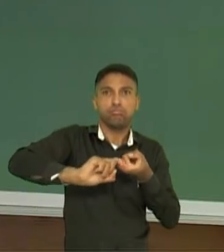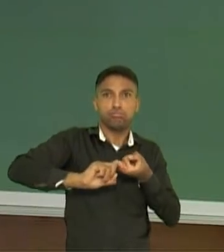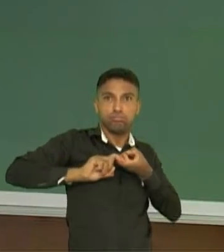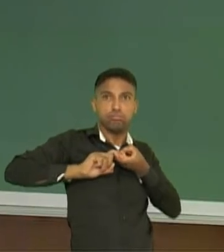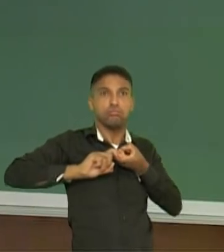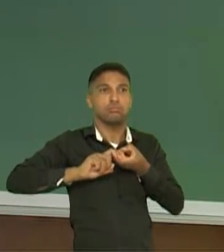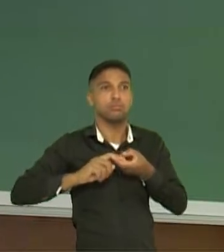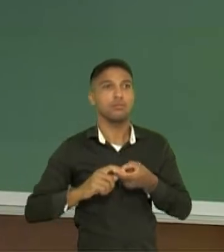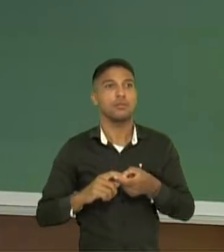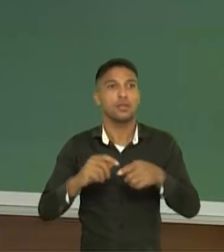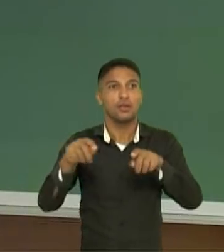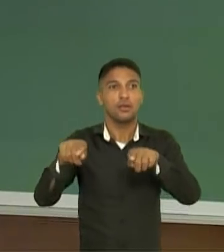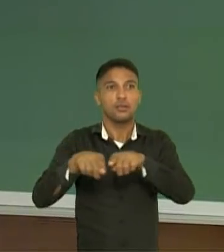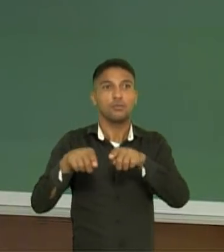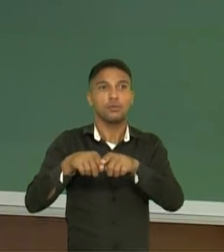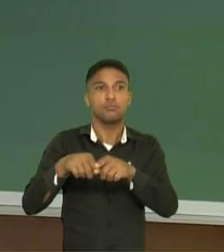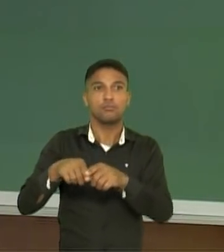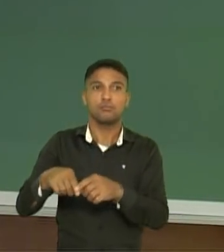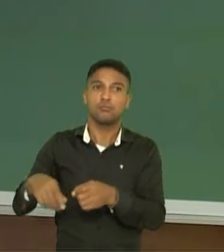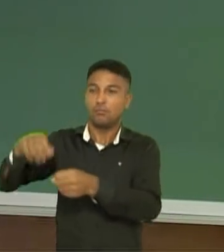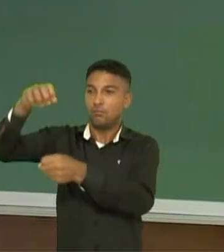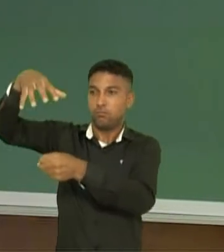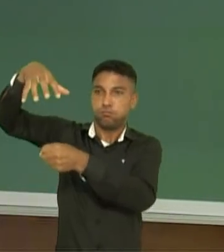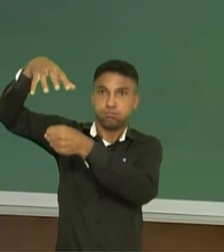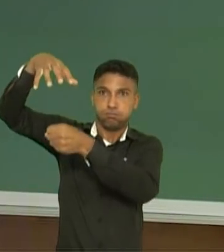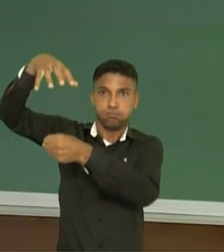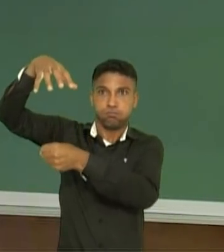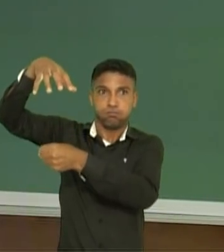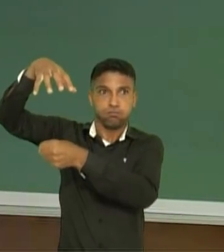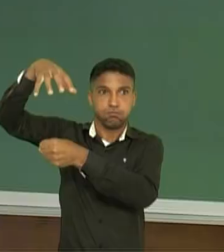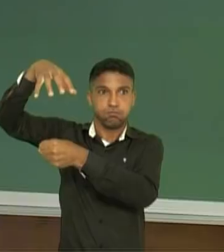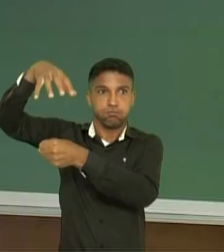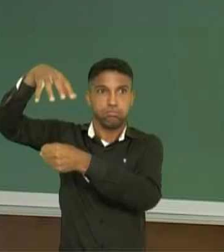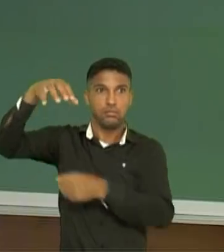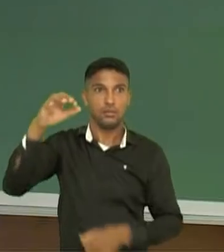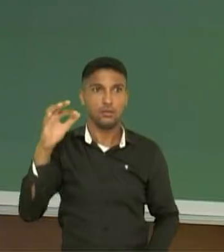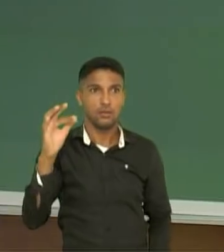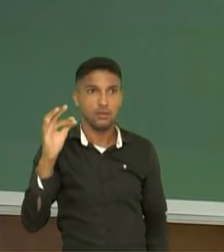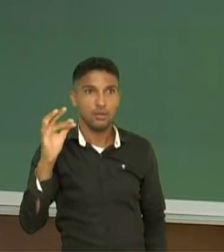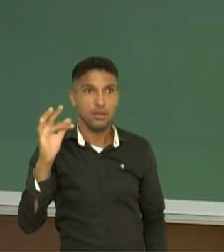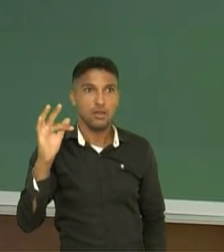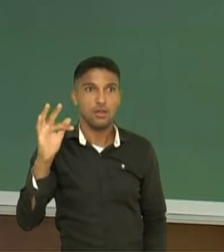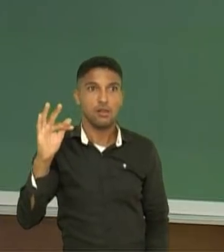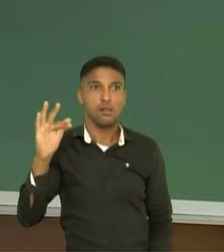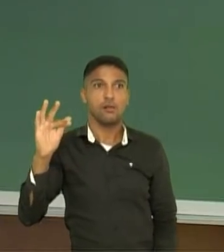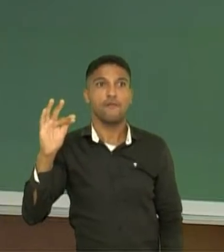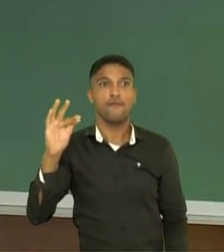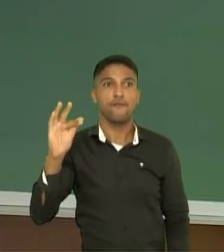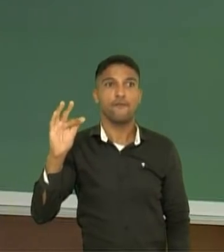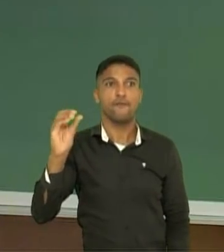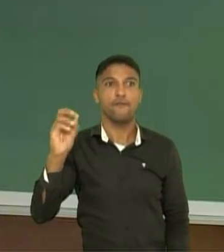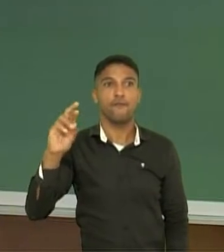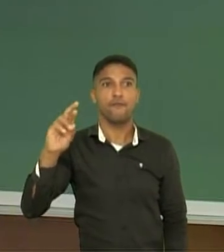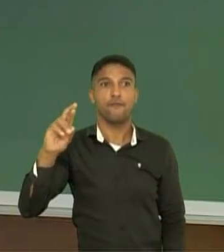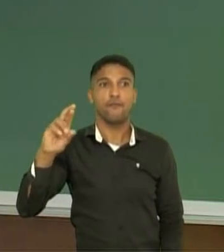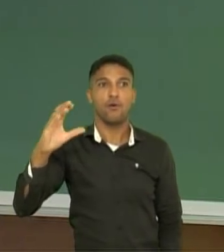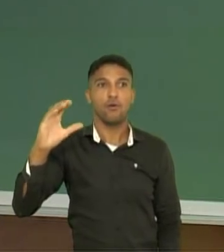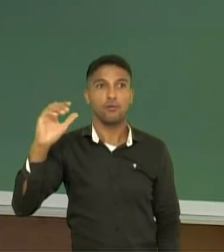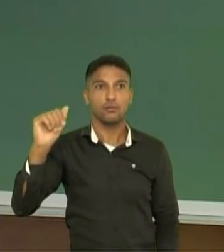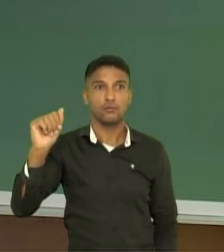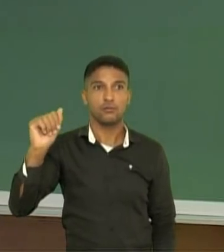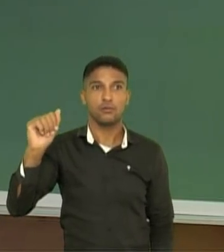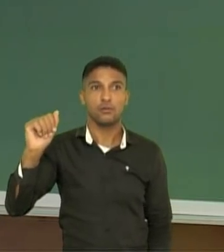de balões ou, por exemplo, o fato de barcos e navios, por mais que seja